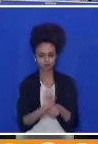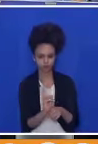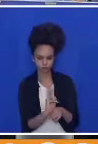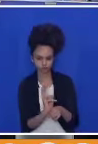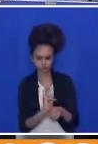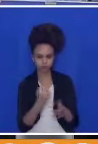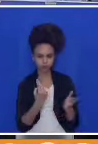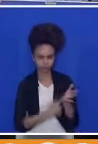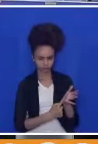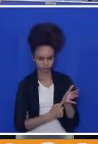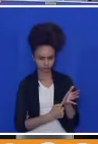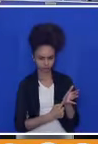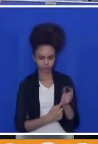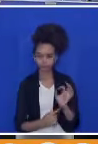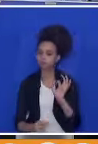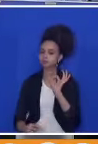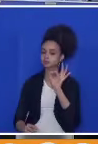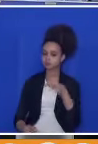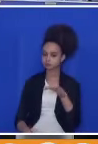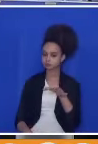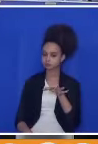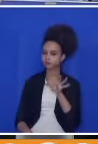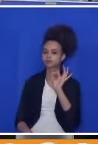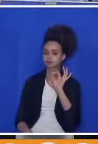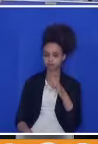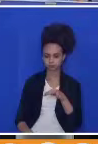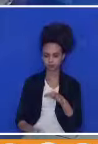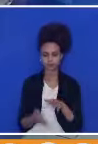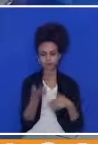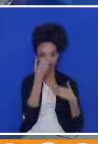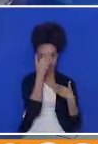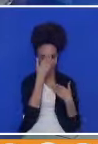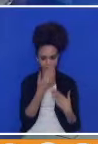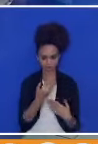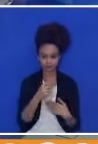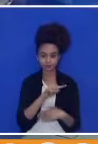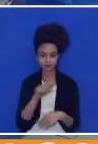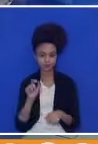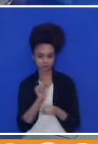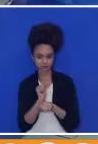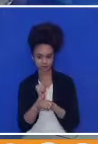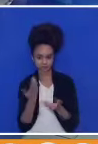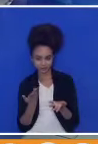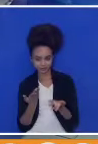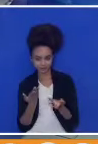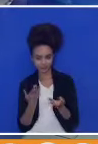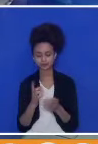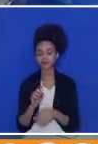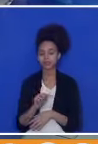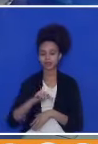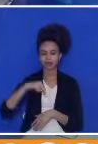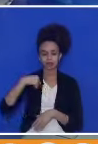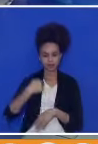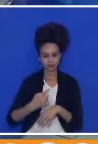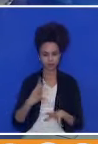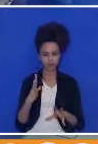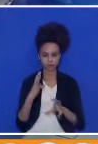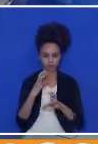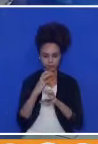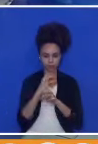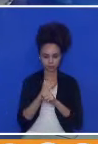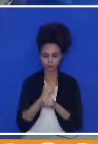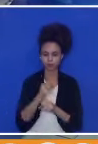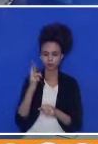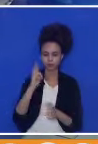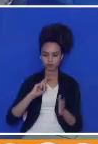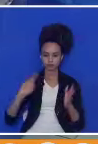confirmam? Sim, confirmo. Sim, confirmo. Obrigado. Era o que você esperava? Logo após a apuração,